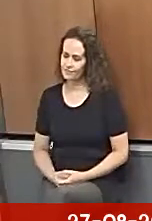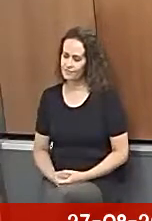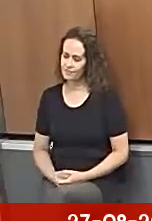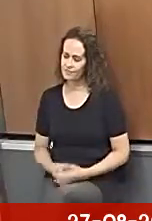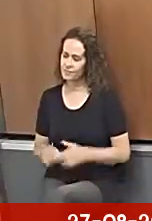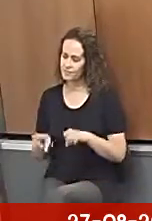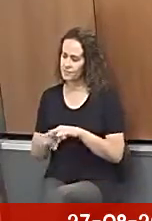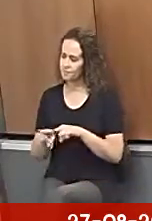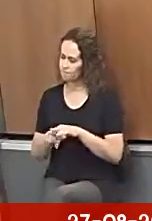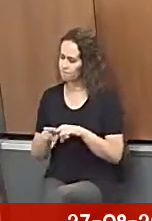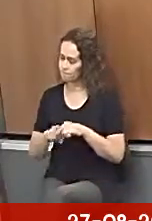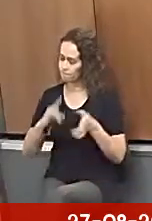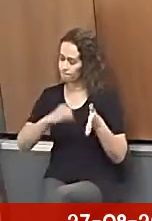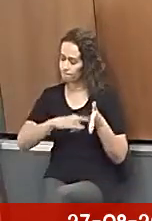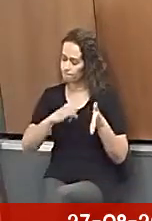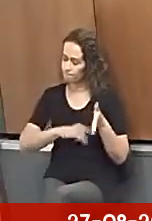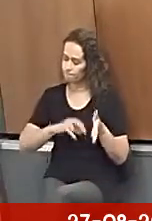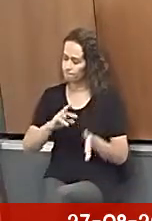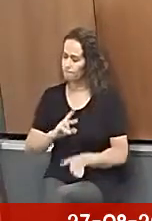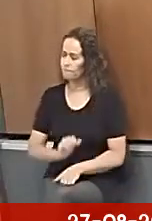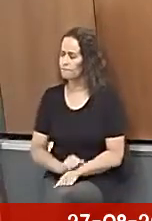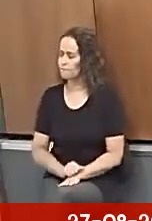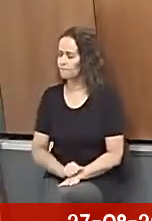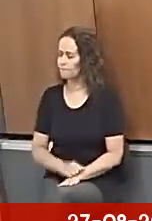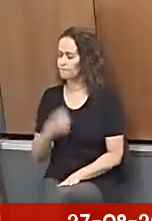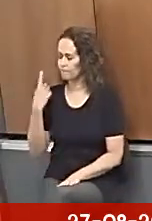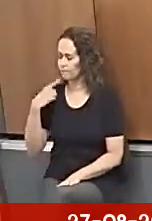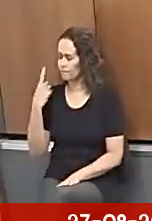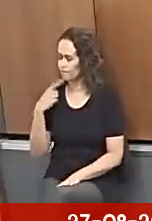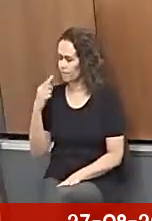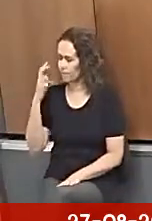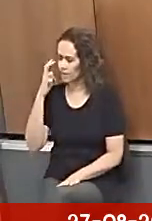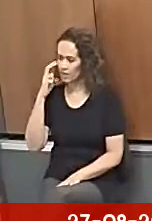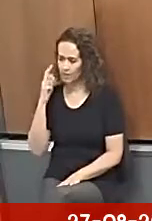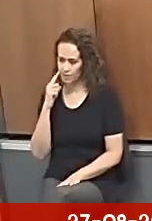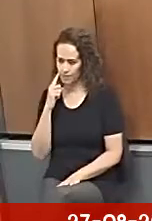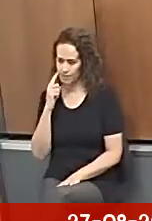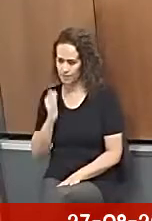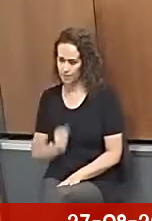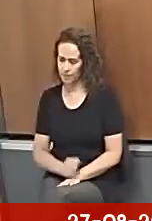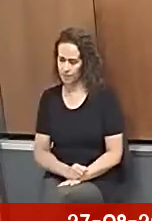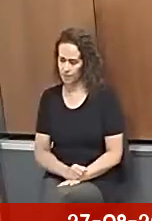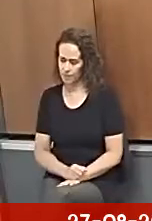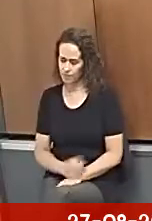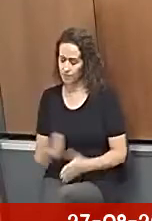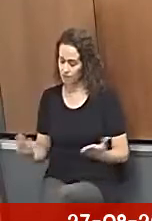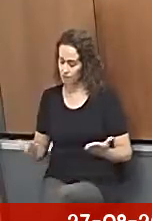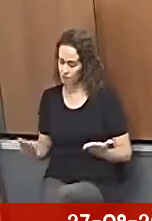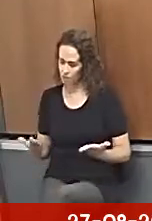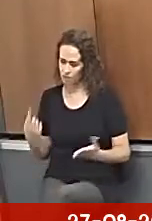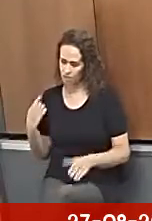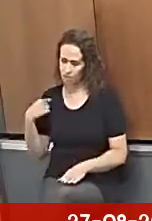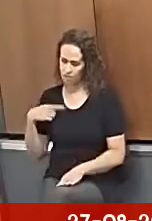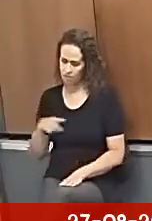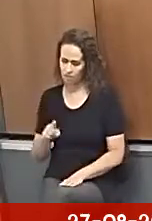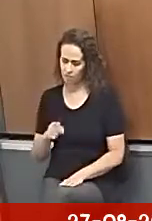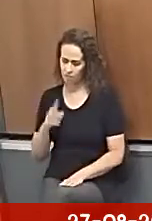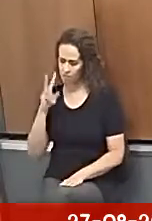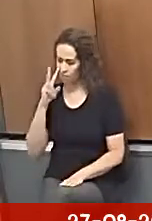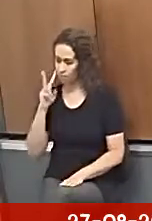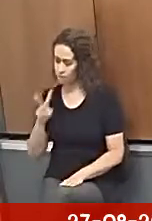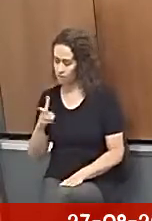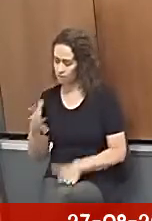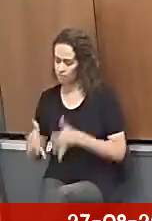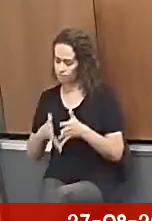autor do requerimento quando deputados aguilera então vamos passar aqui vamos ouvir agora os convidados que estão compondo a